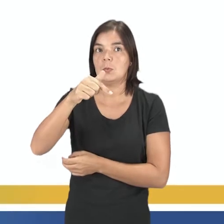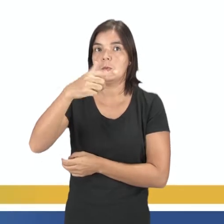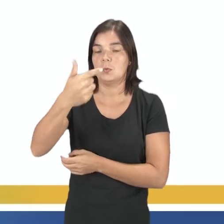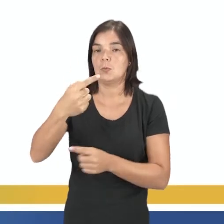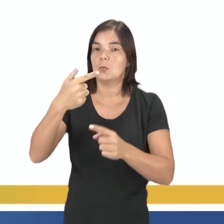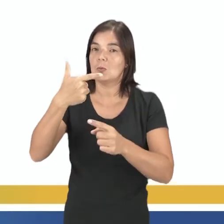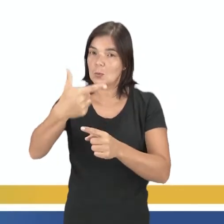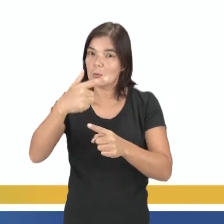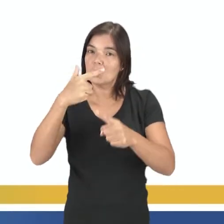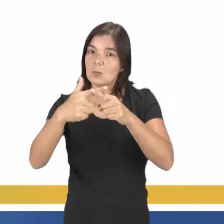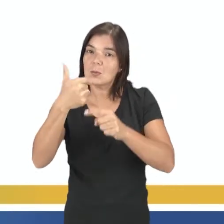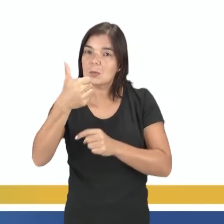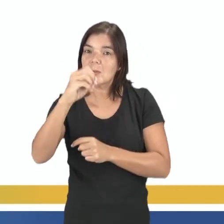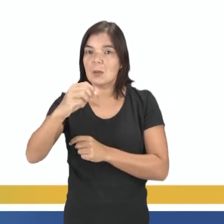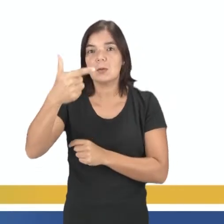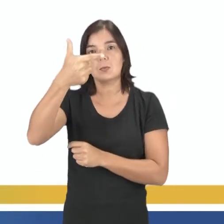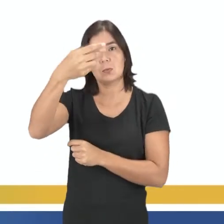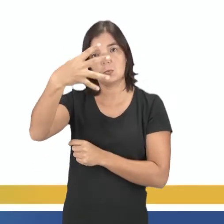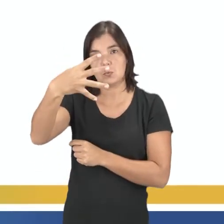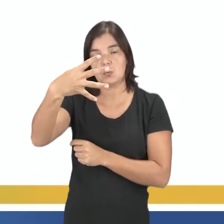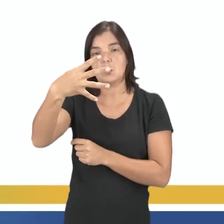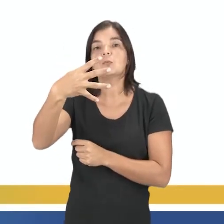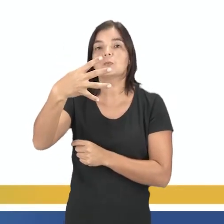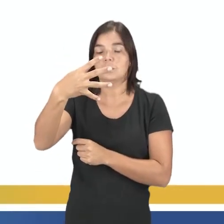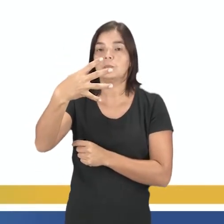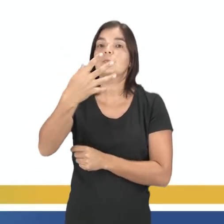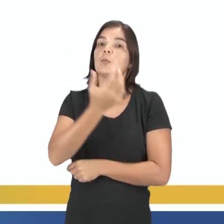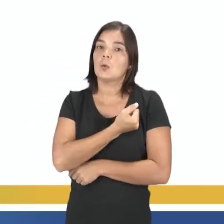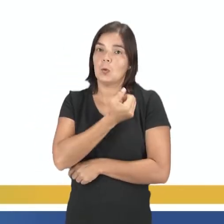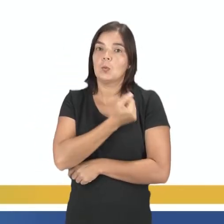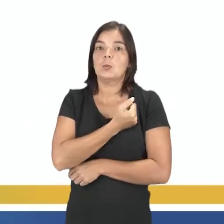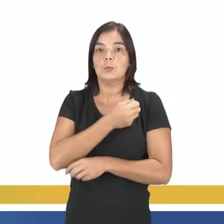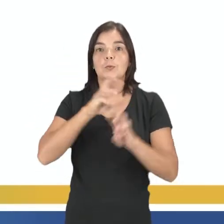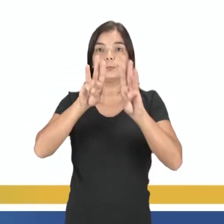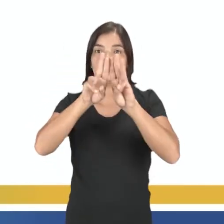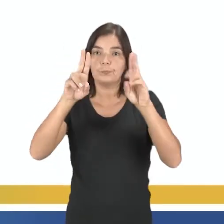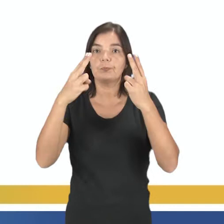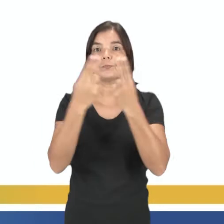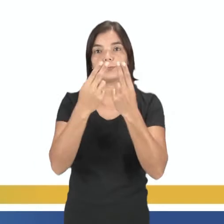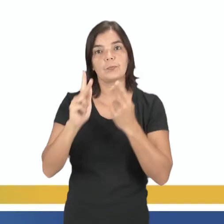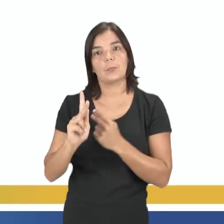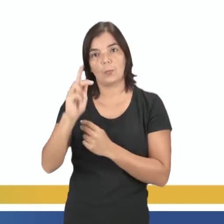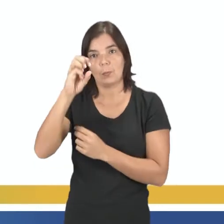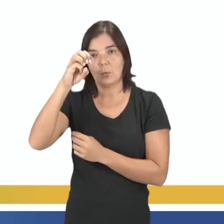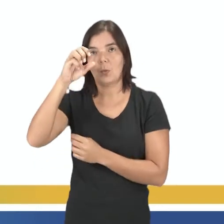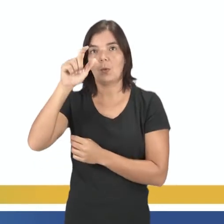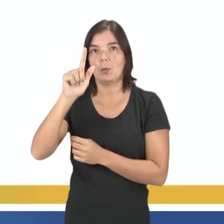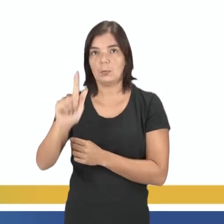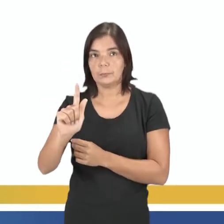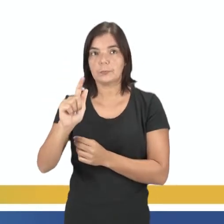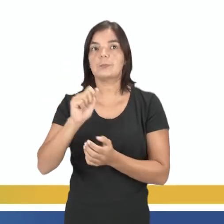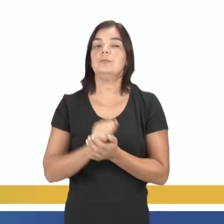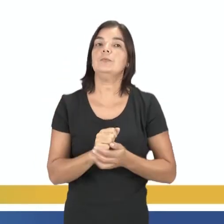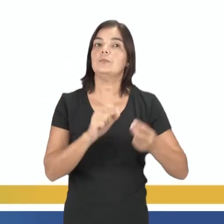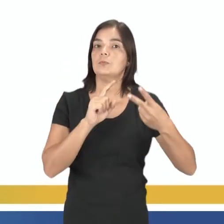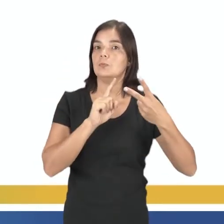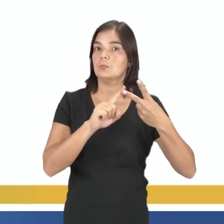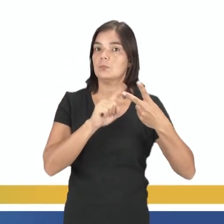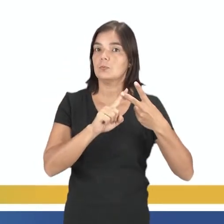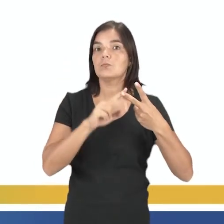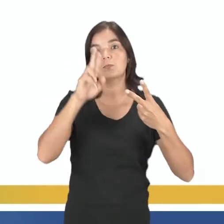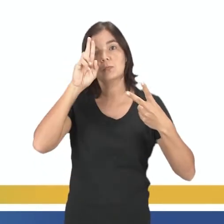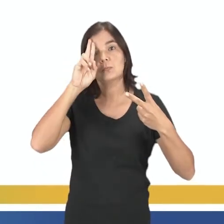5,972 vezes 10 elevado a 24 é o valor da massa da Terra, que está em quilograma. O segundo valor, é muito importante